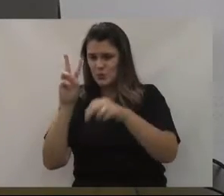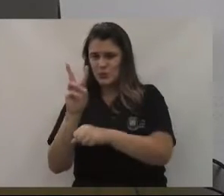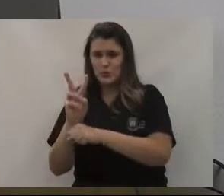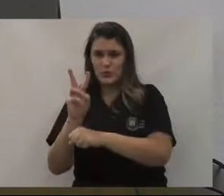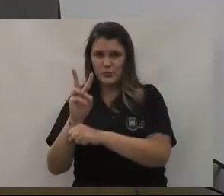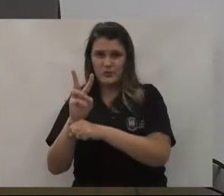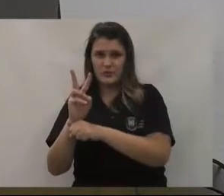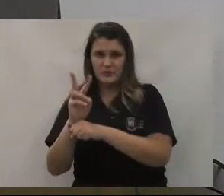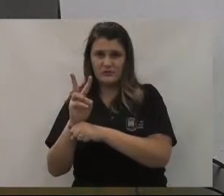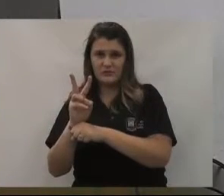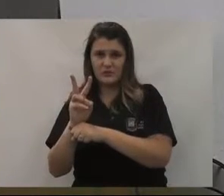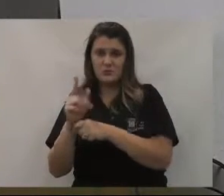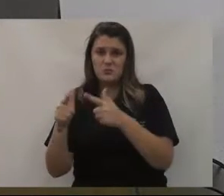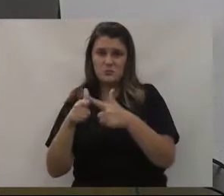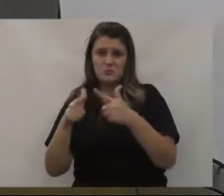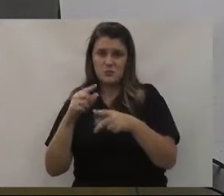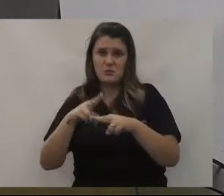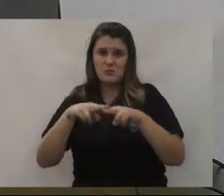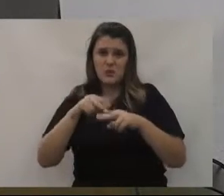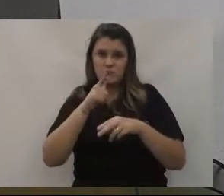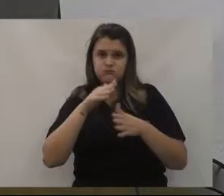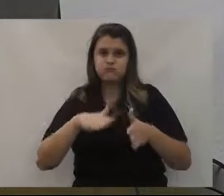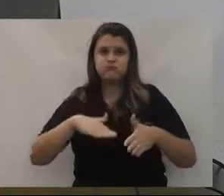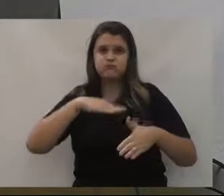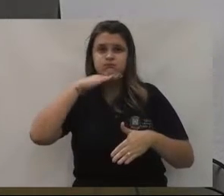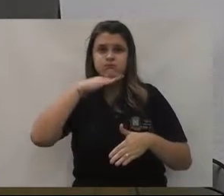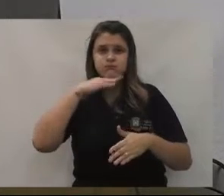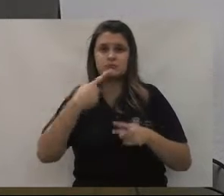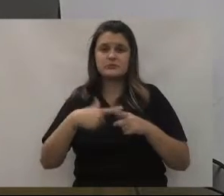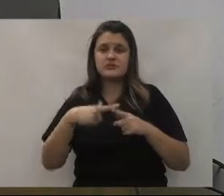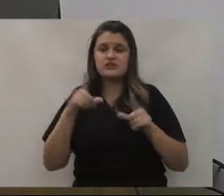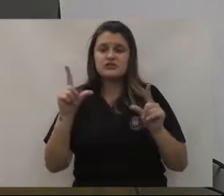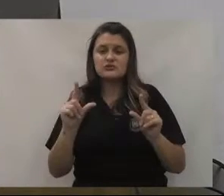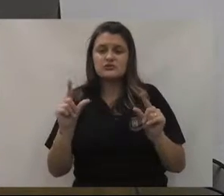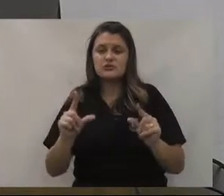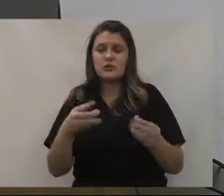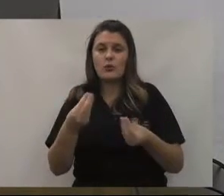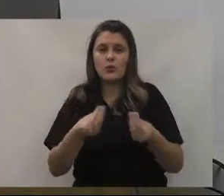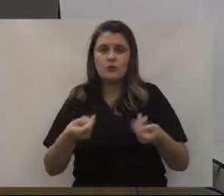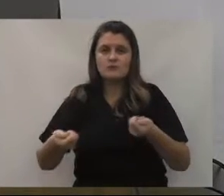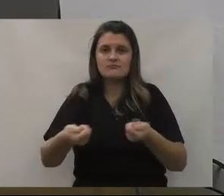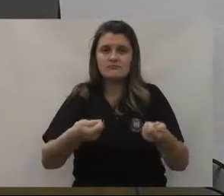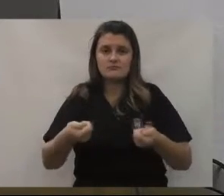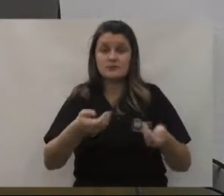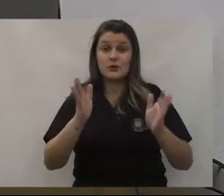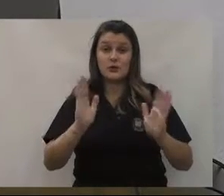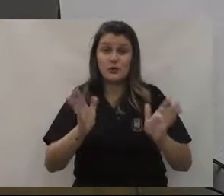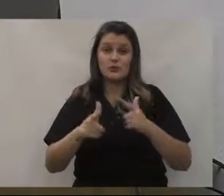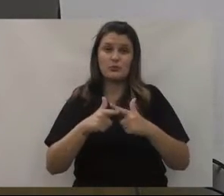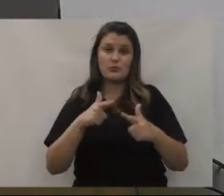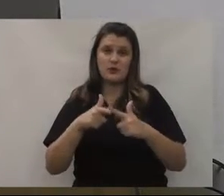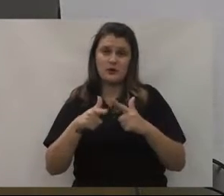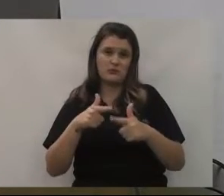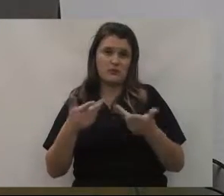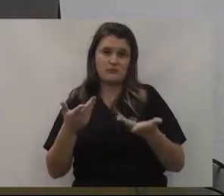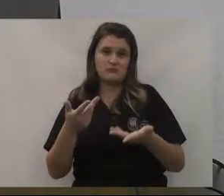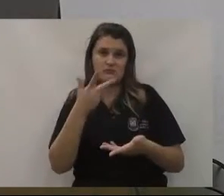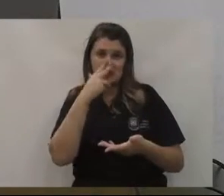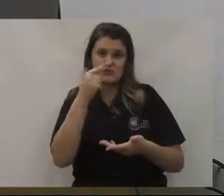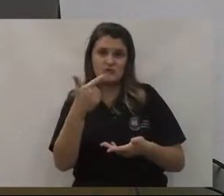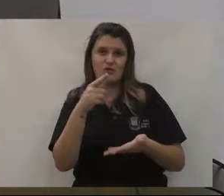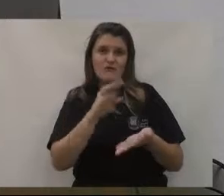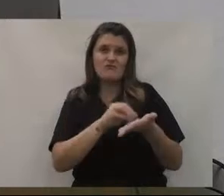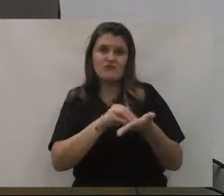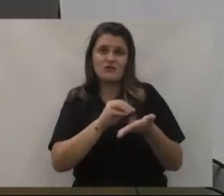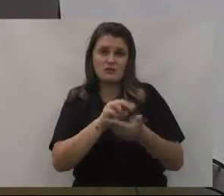para manterem a água estocada, para sendo distribuída aos poucos para o rio. E hoje ela não, está tudo, digamos assim, não é